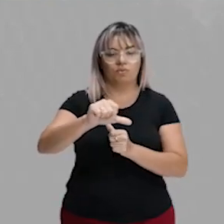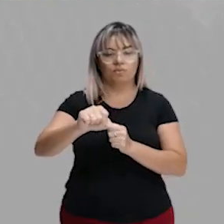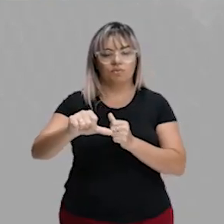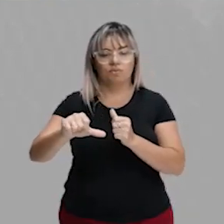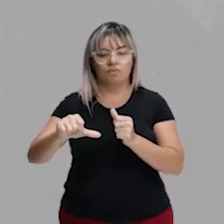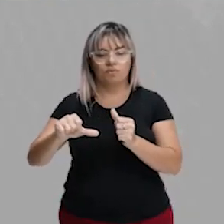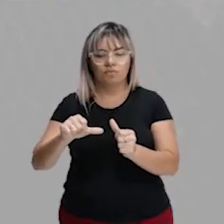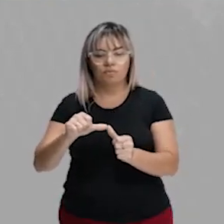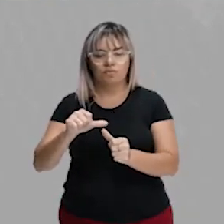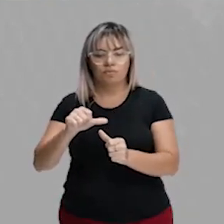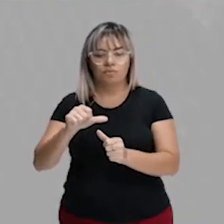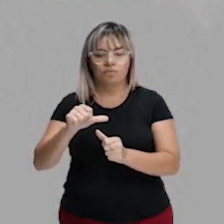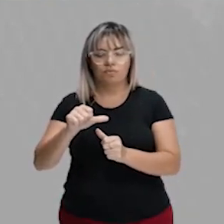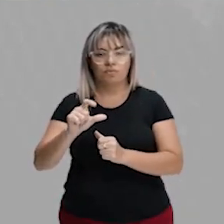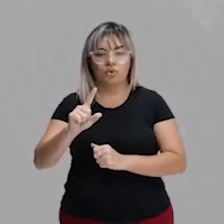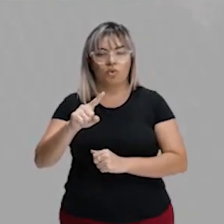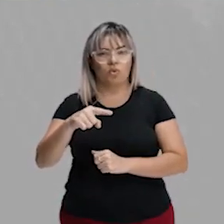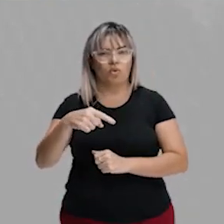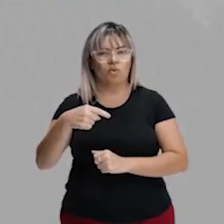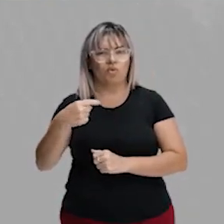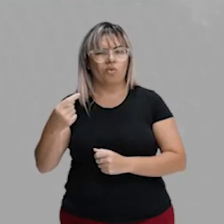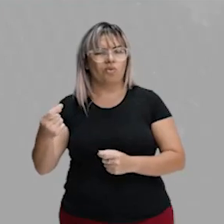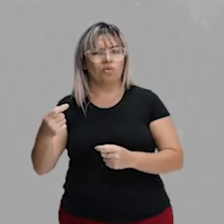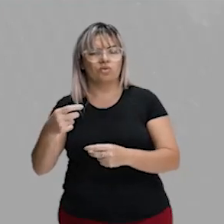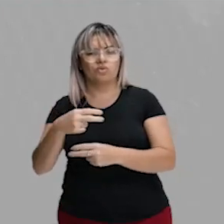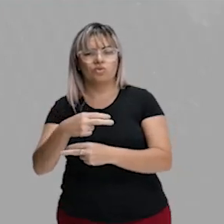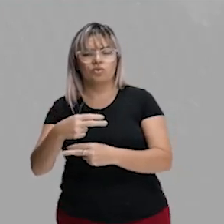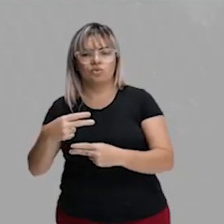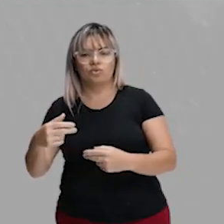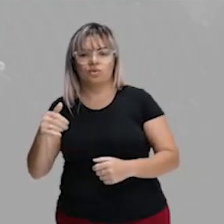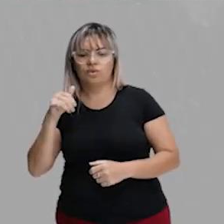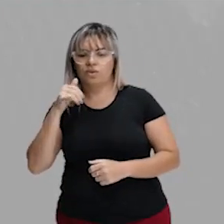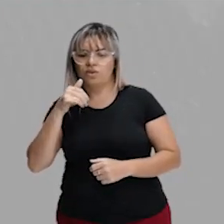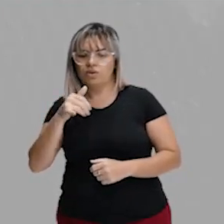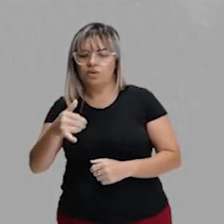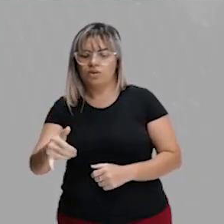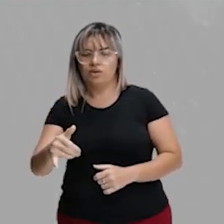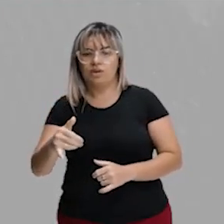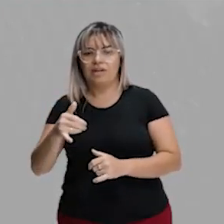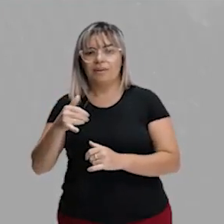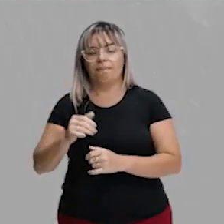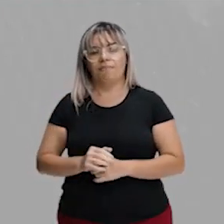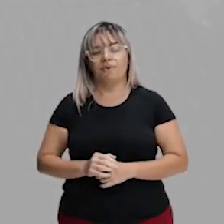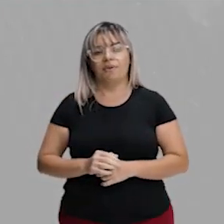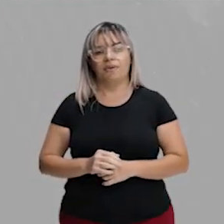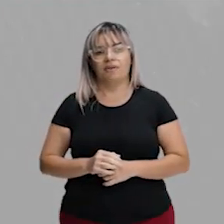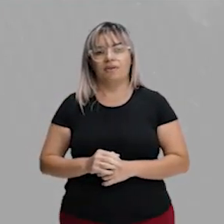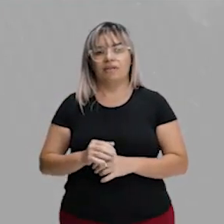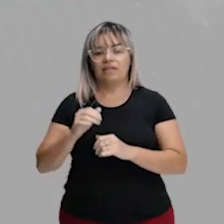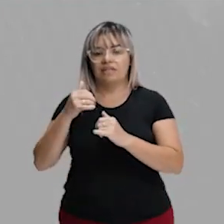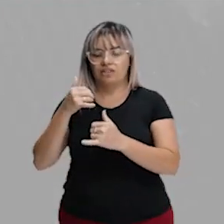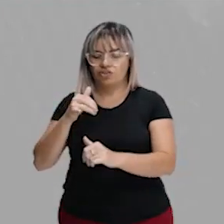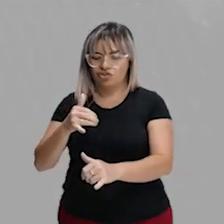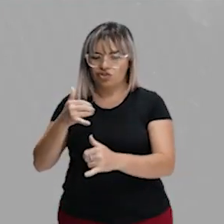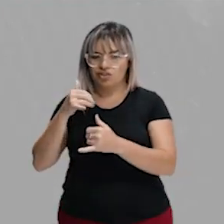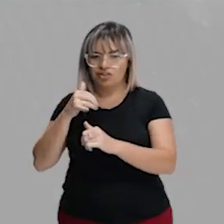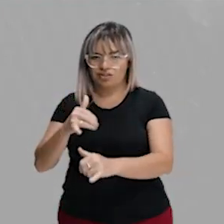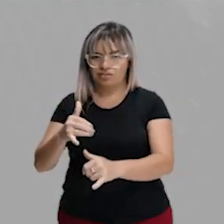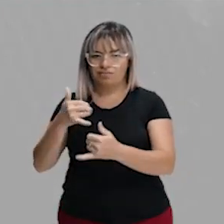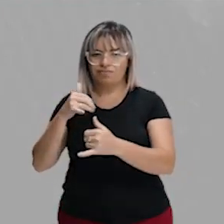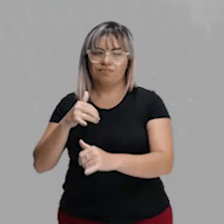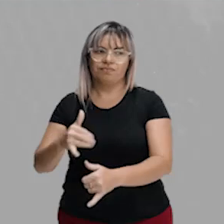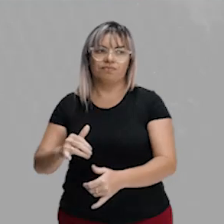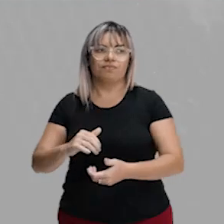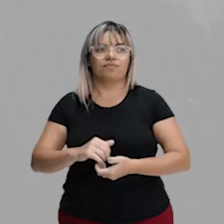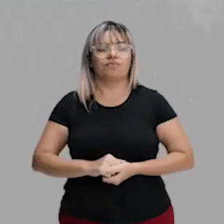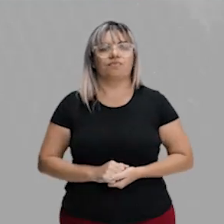transformam outros tipos de energia em energia elétrica, certo? Então,